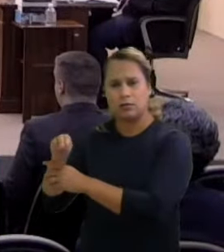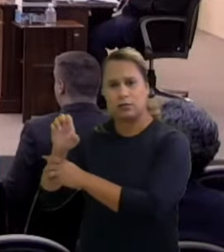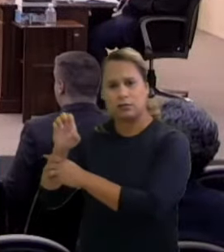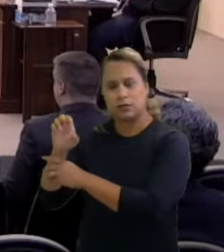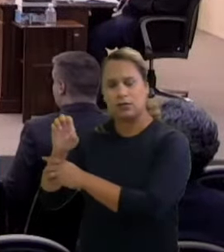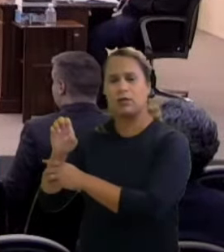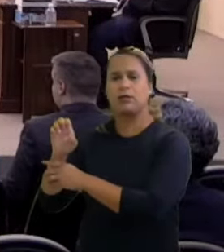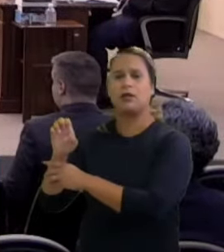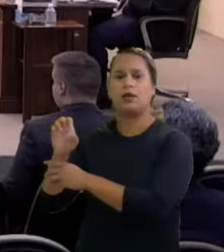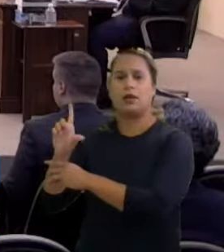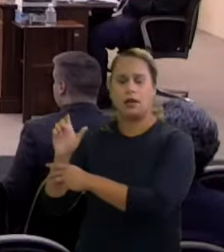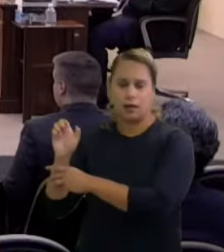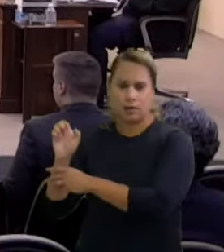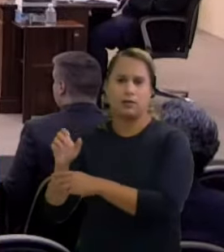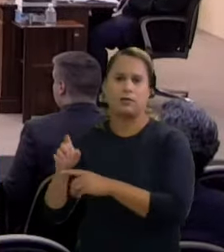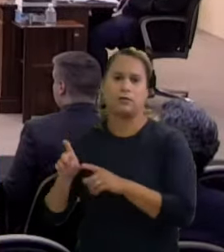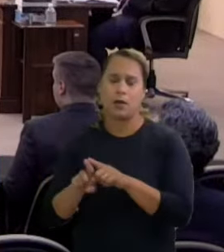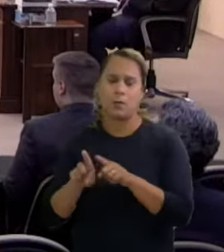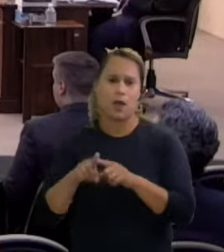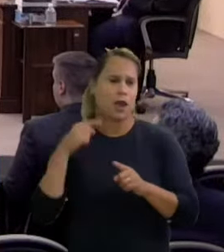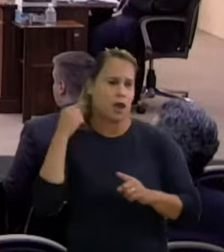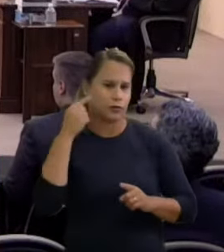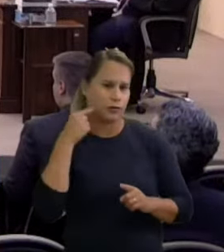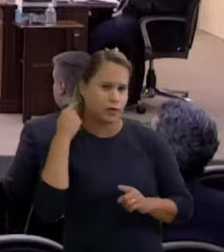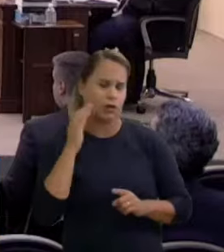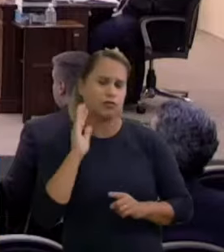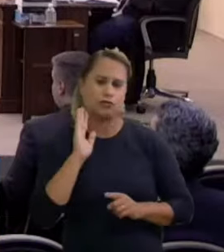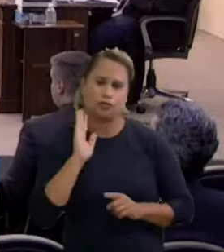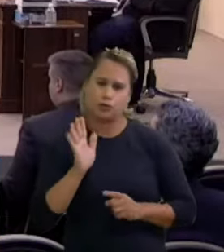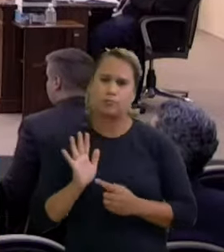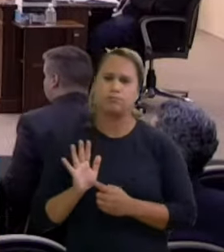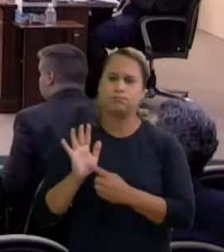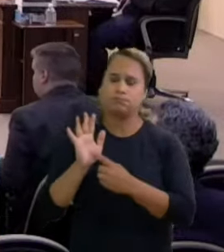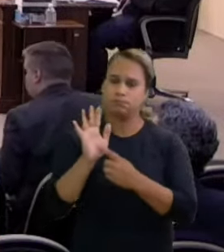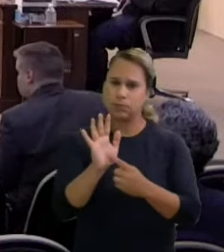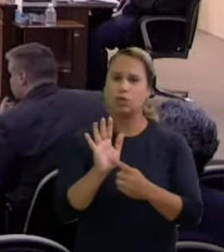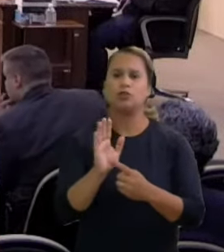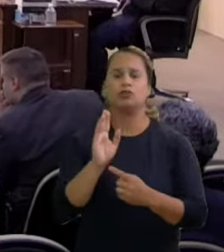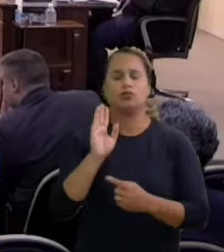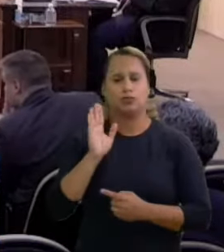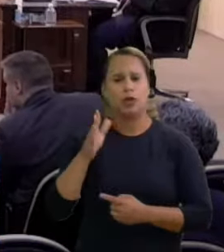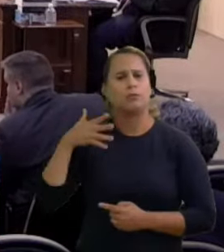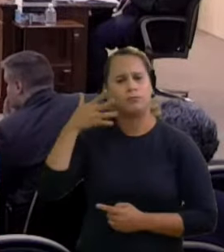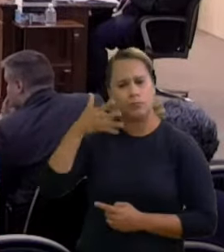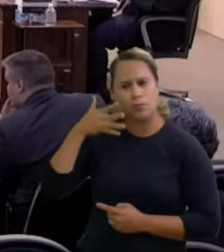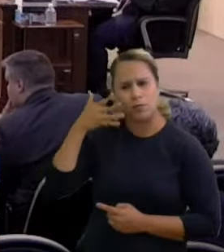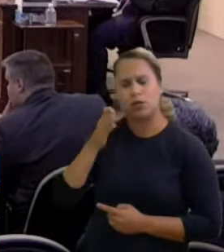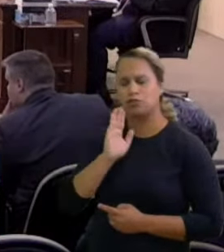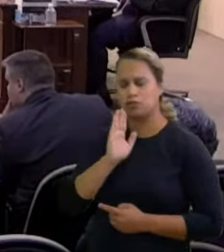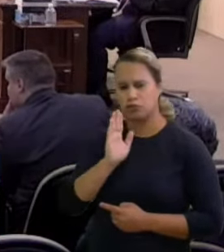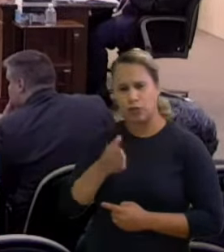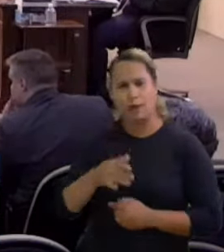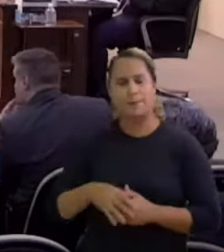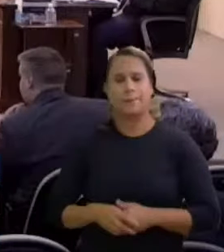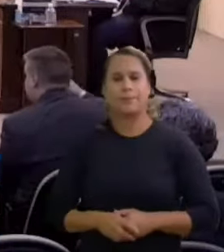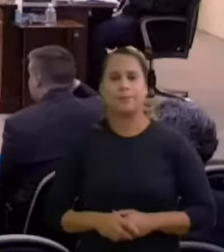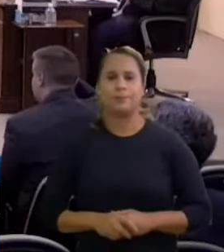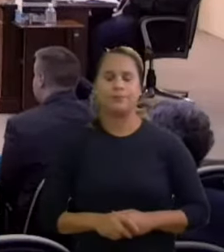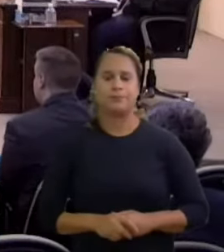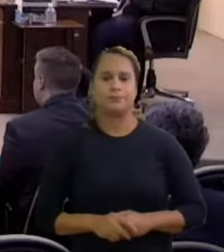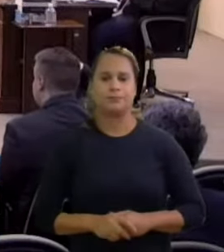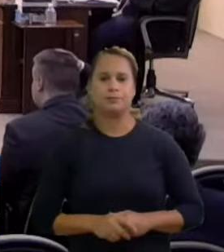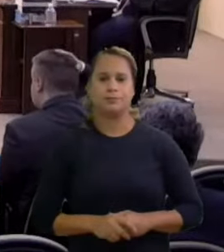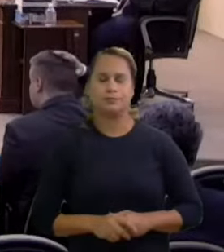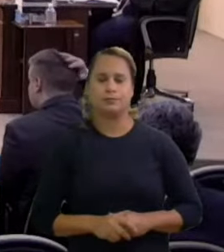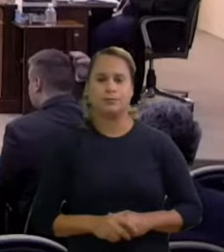advogados que já se manifestaram que já fizeram suas sustentações orais pela Tribuna DR penin DR Bruno e